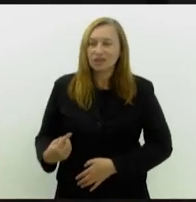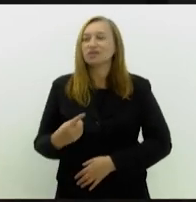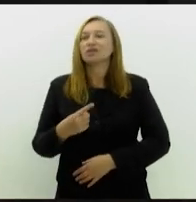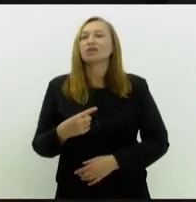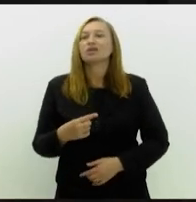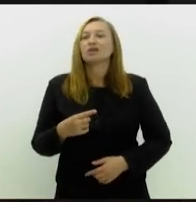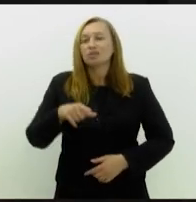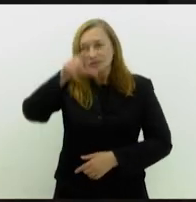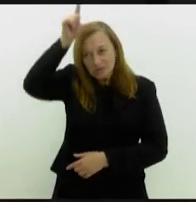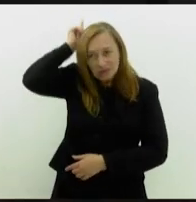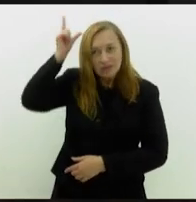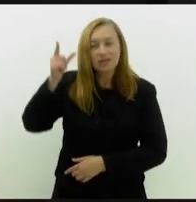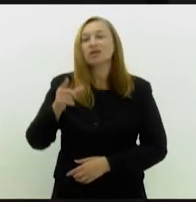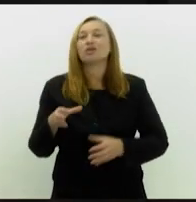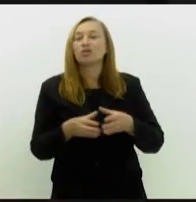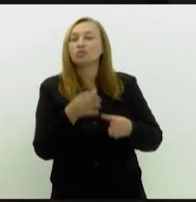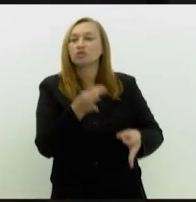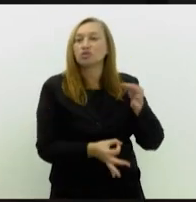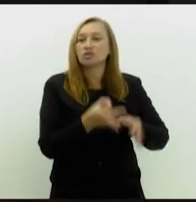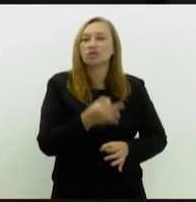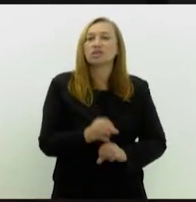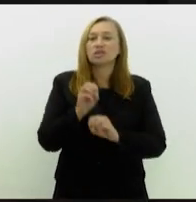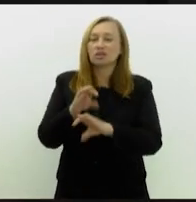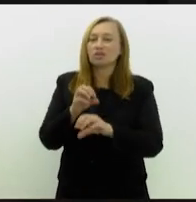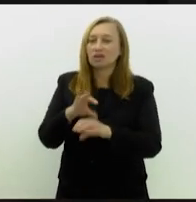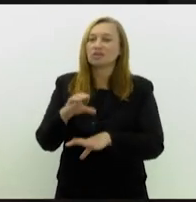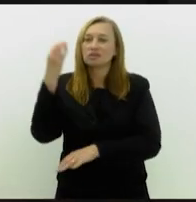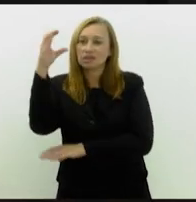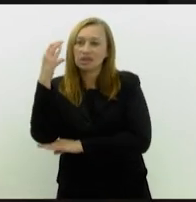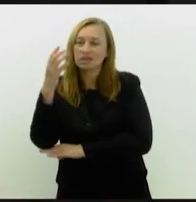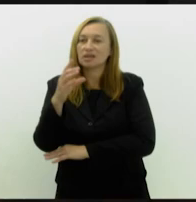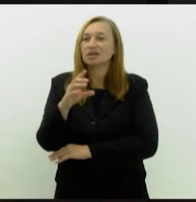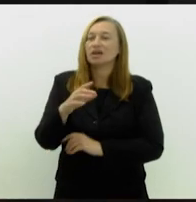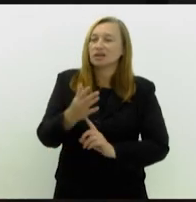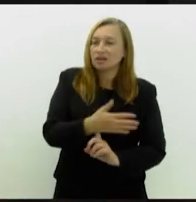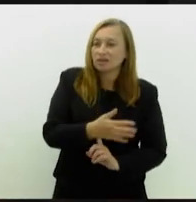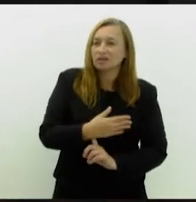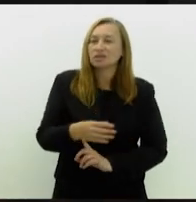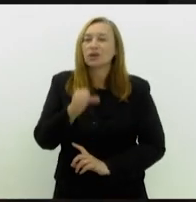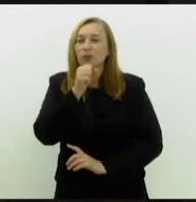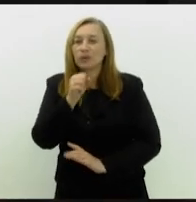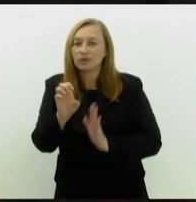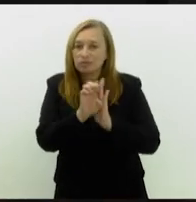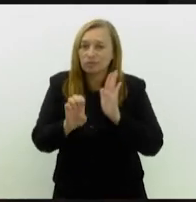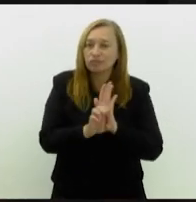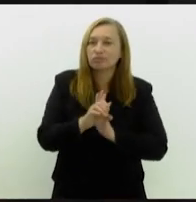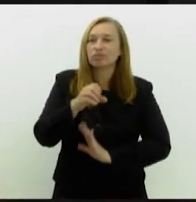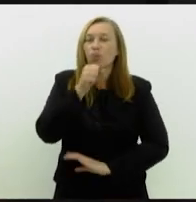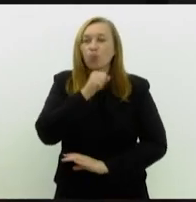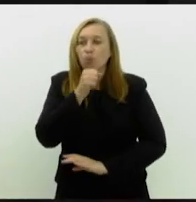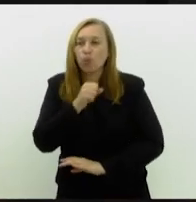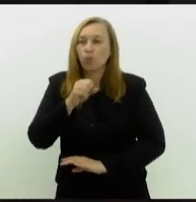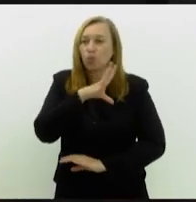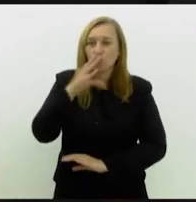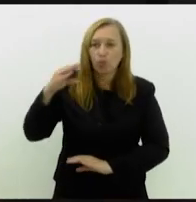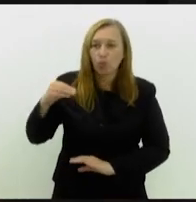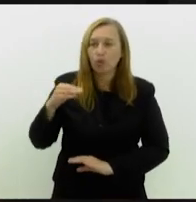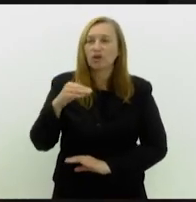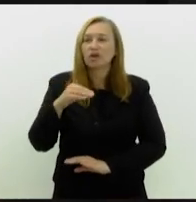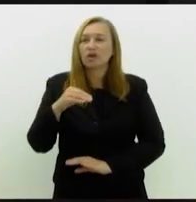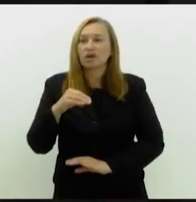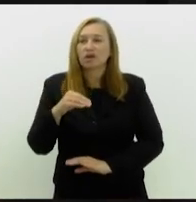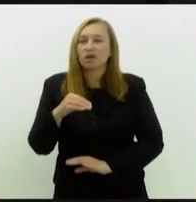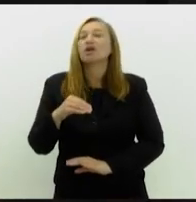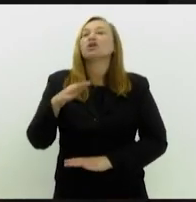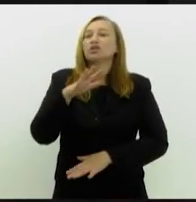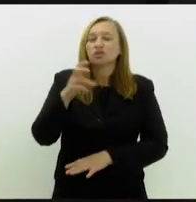constitução e justiça Educação de Ciência e Tecnologia de assunto da criança adolescente do idoso de defesa dos Direitos Humanos Cidadania